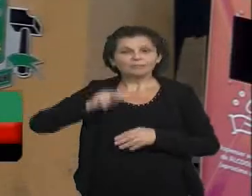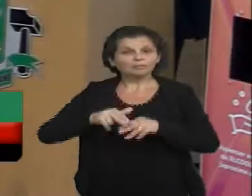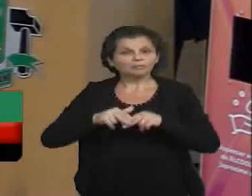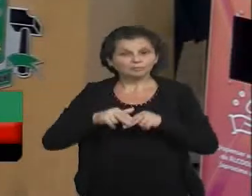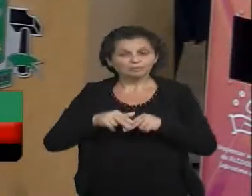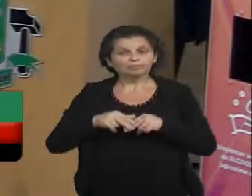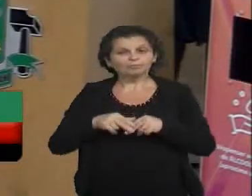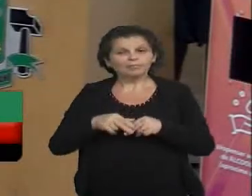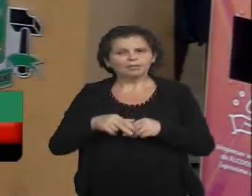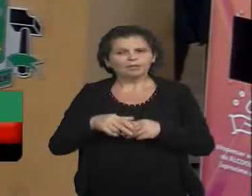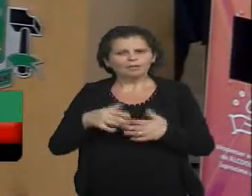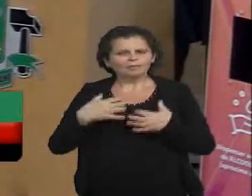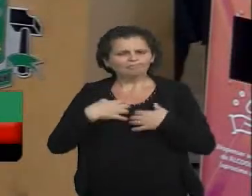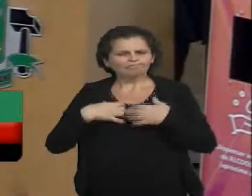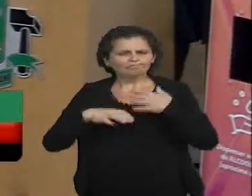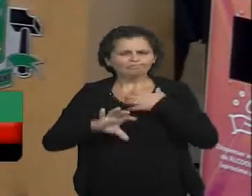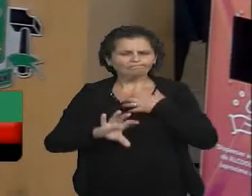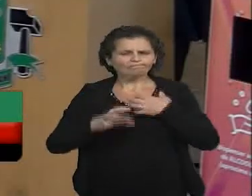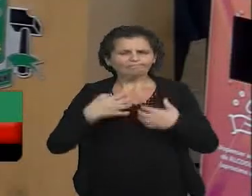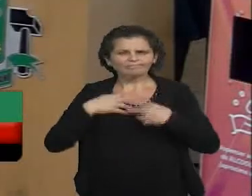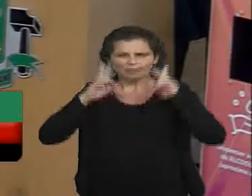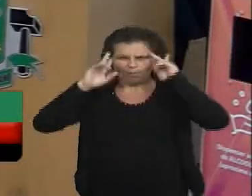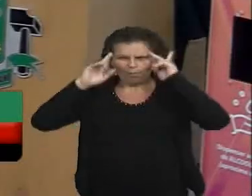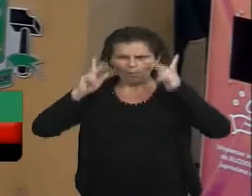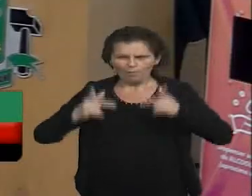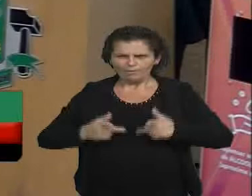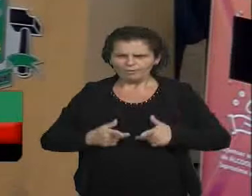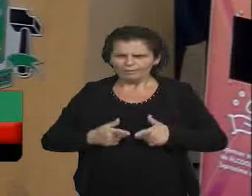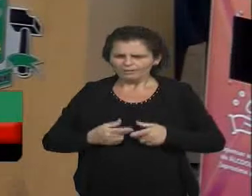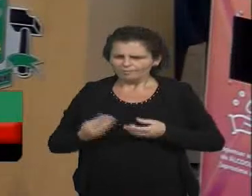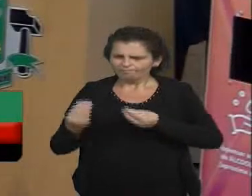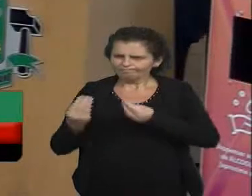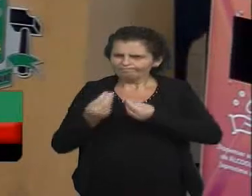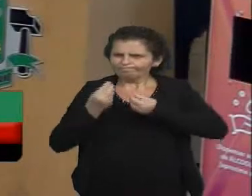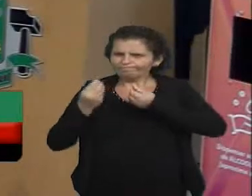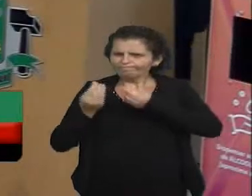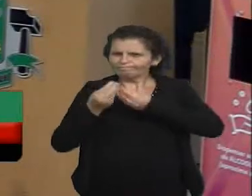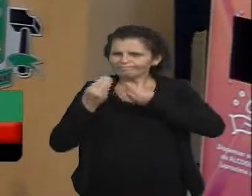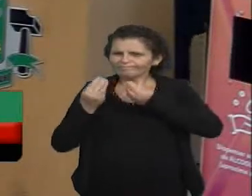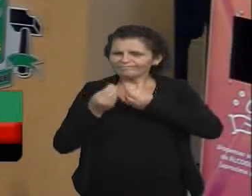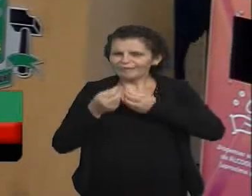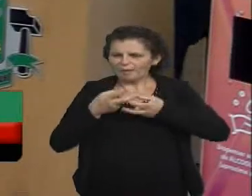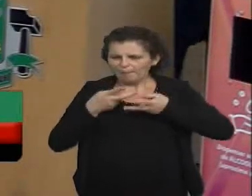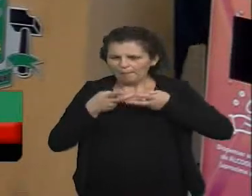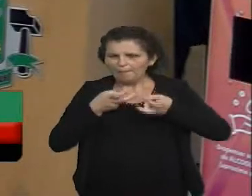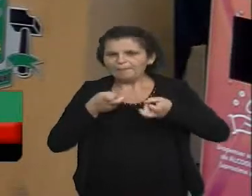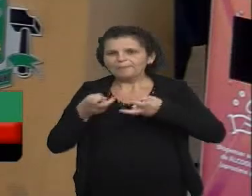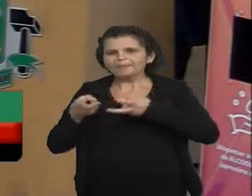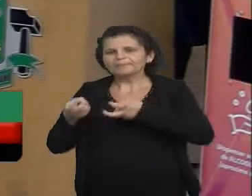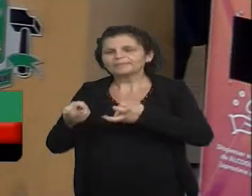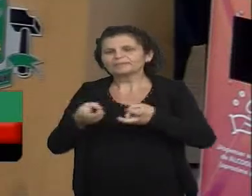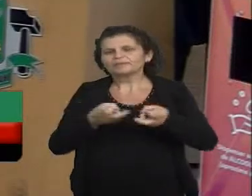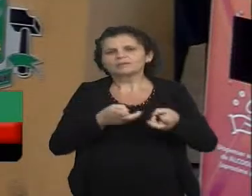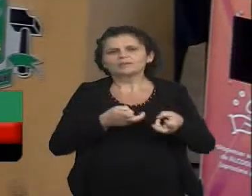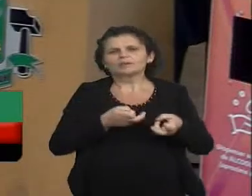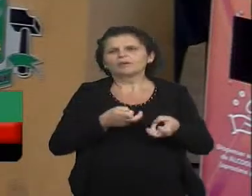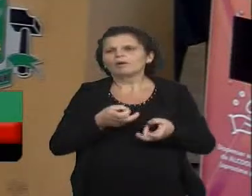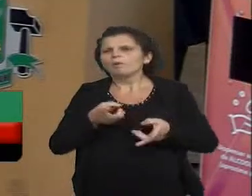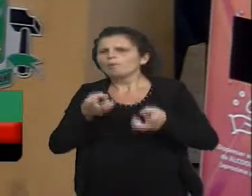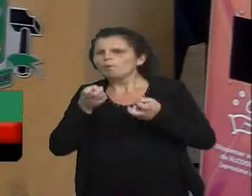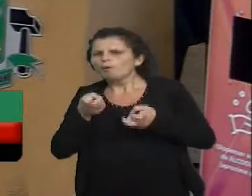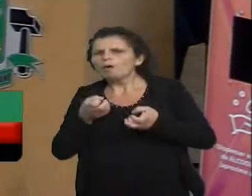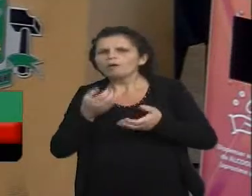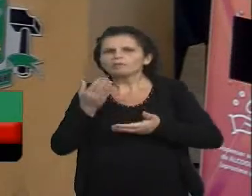essa humanidade, essa sensibilidade em reconhecer alguns